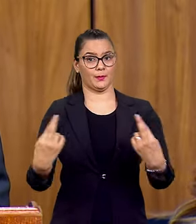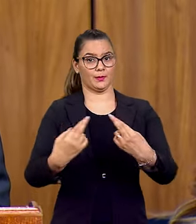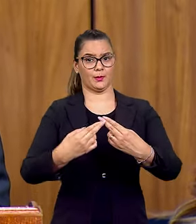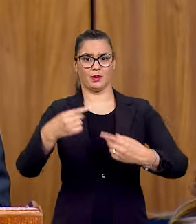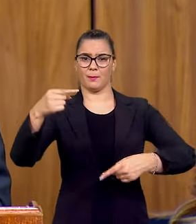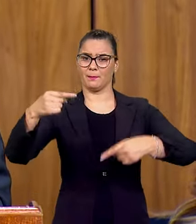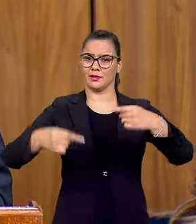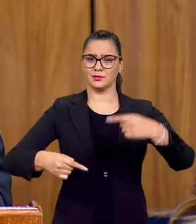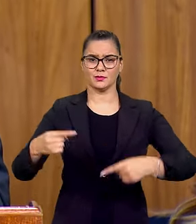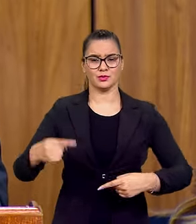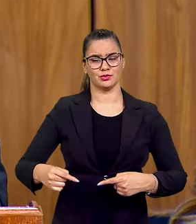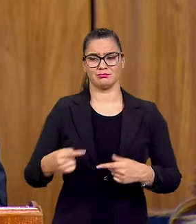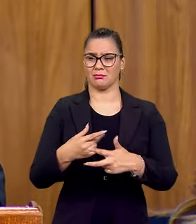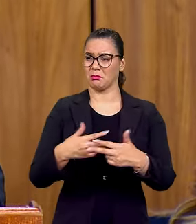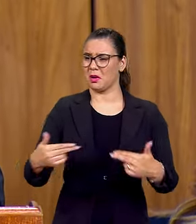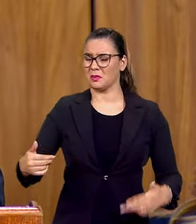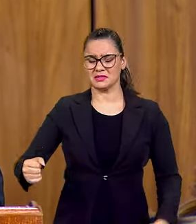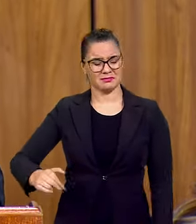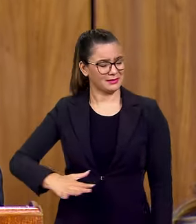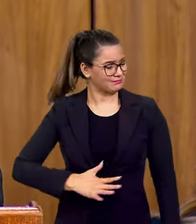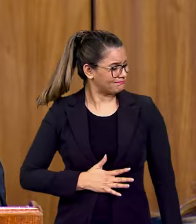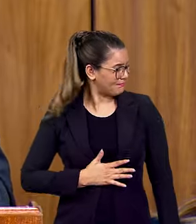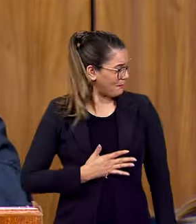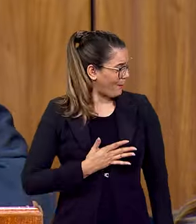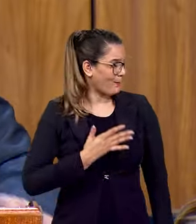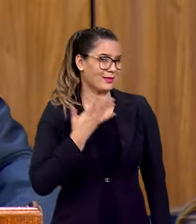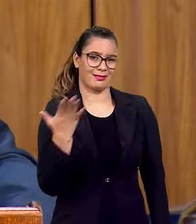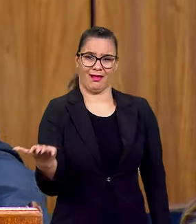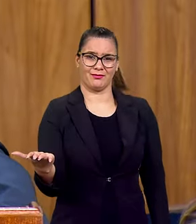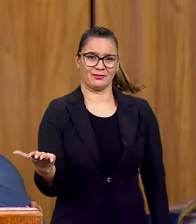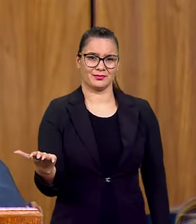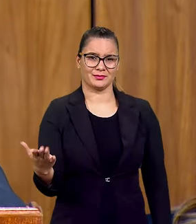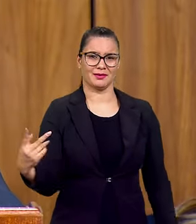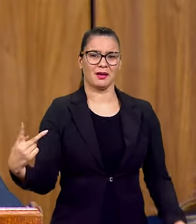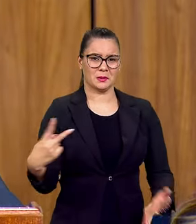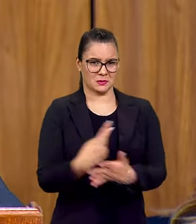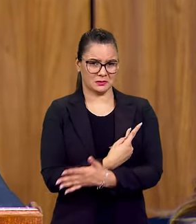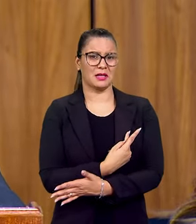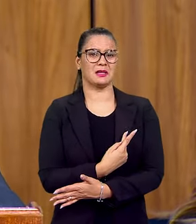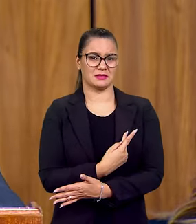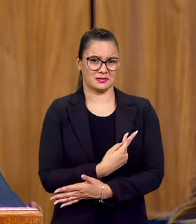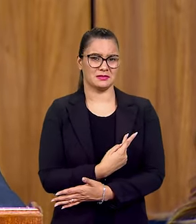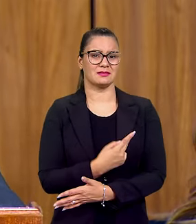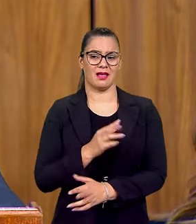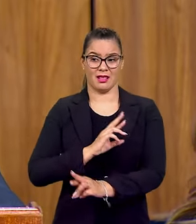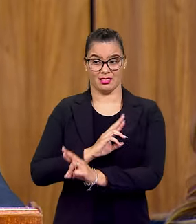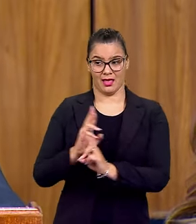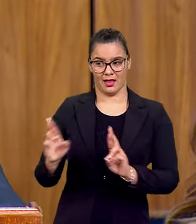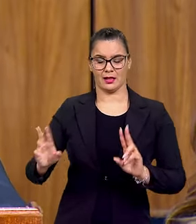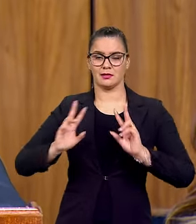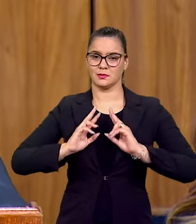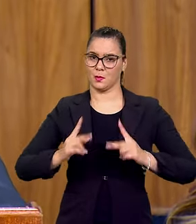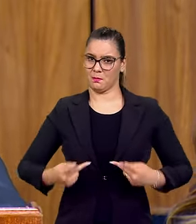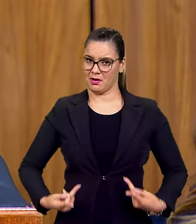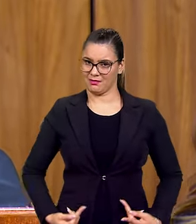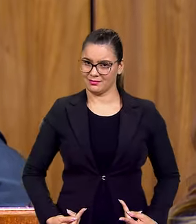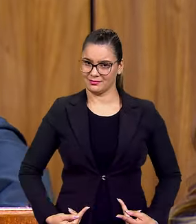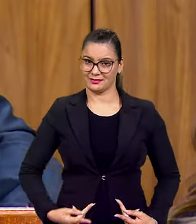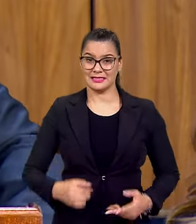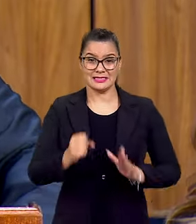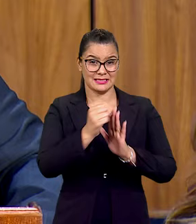para discutir uma das coisas mais abomináveis que acontece na relação